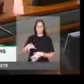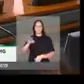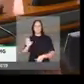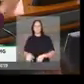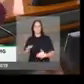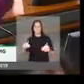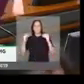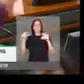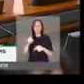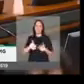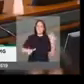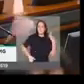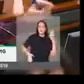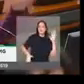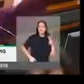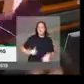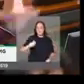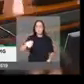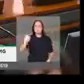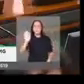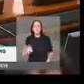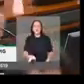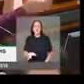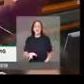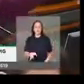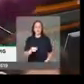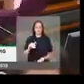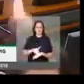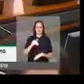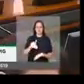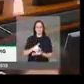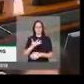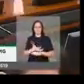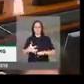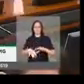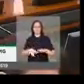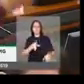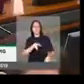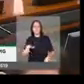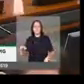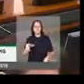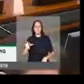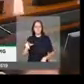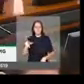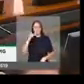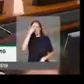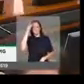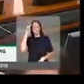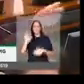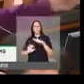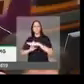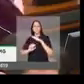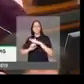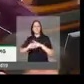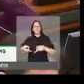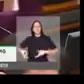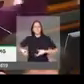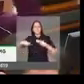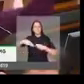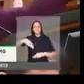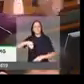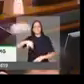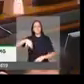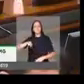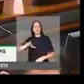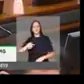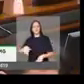bandidos que é o que vocês são secretário de meio ambiente é irmão do funcionário de um minerador identifica essa cara lavada dele deu conta